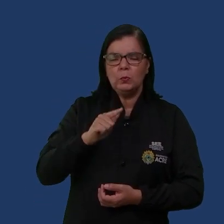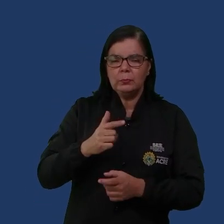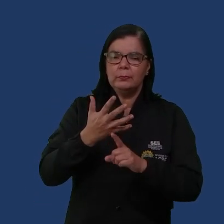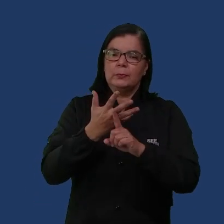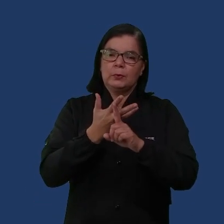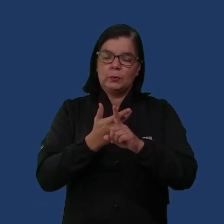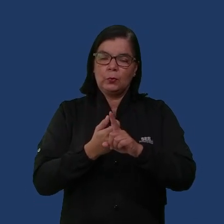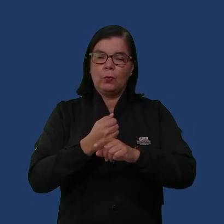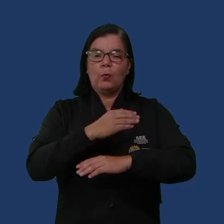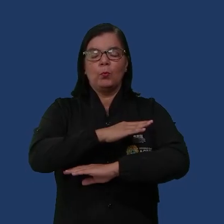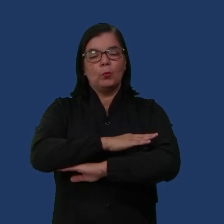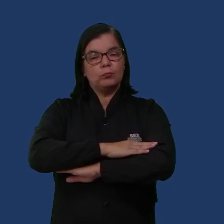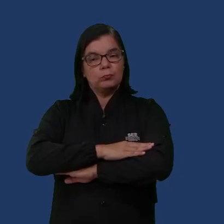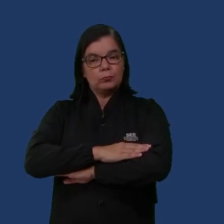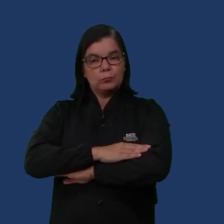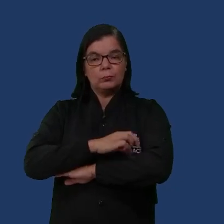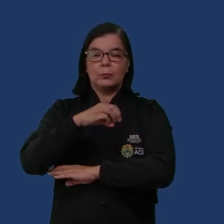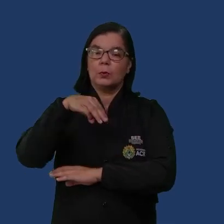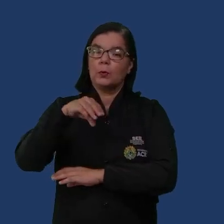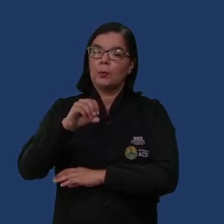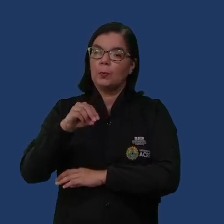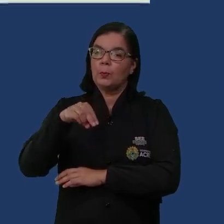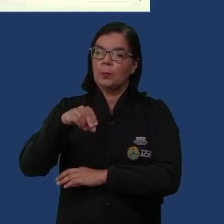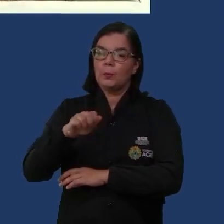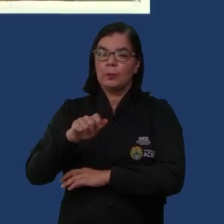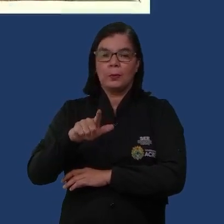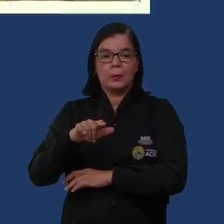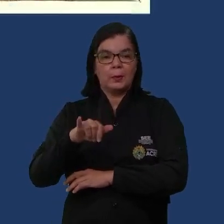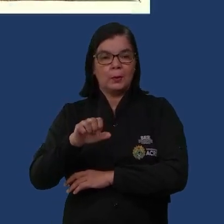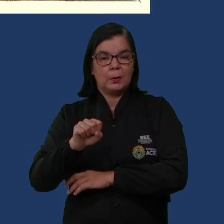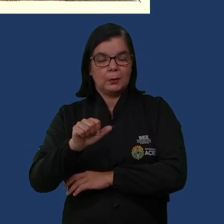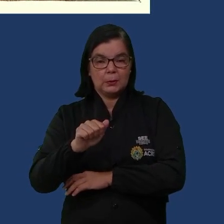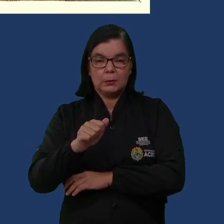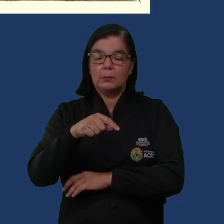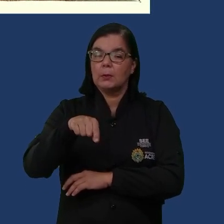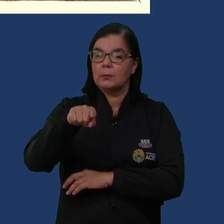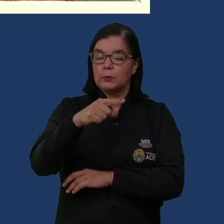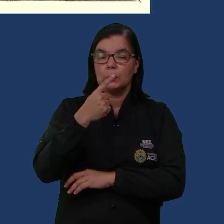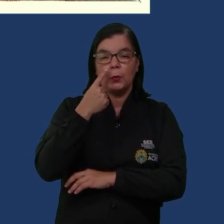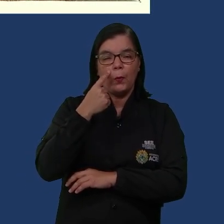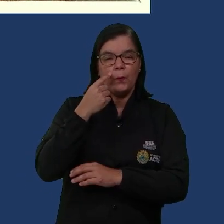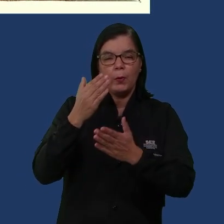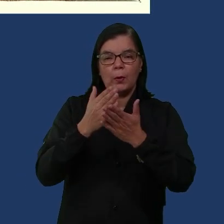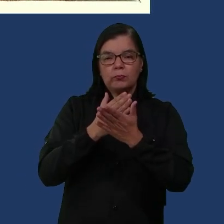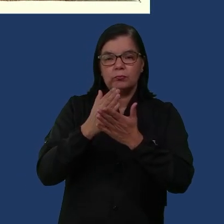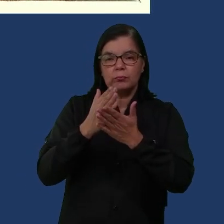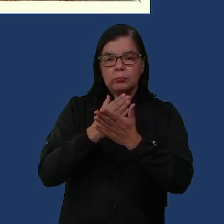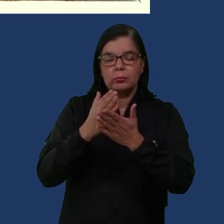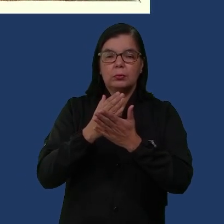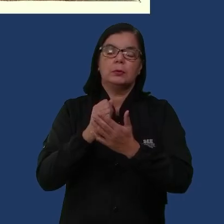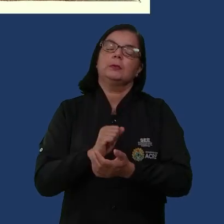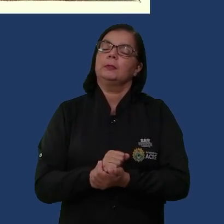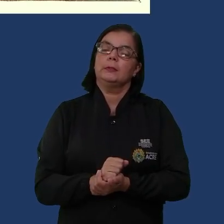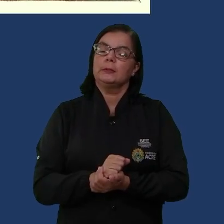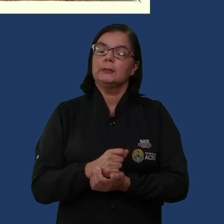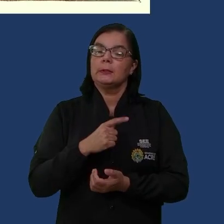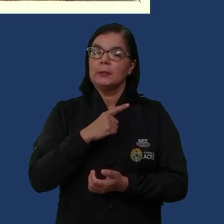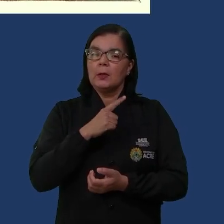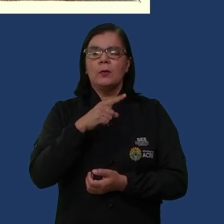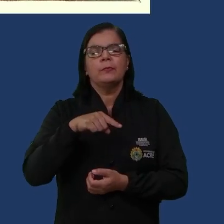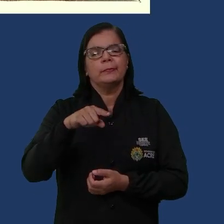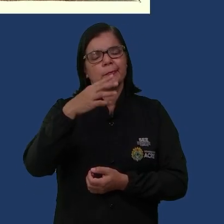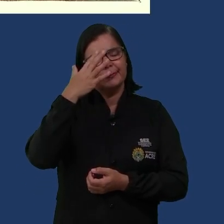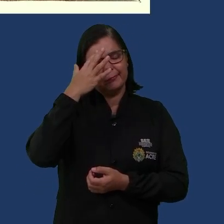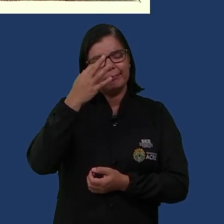obra Mona Lisa de Da Vinci, e eu vou trazer daqui a pouco para você algumas versões dela. E você